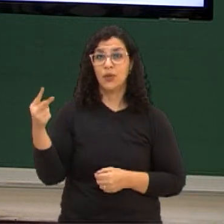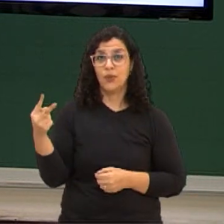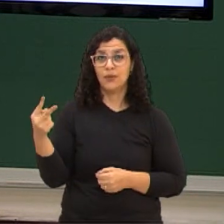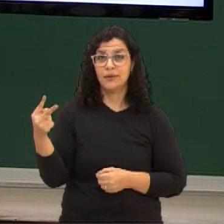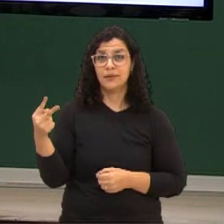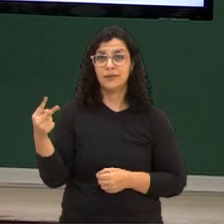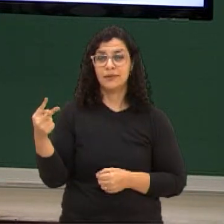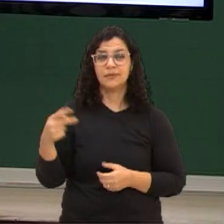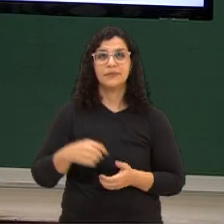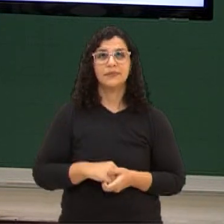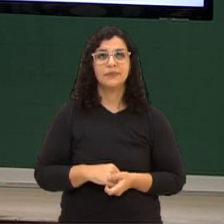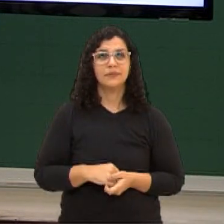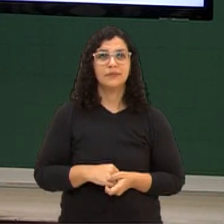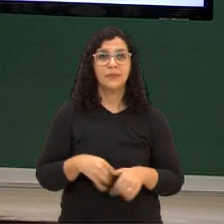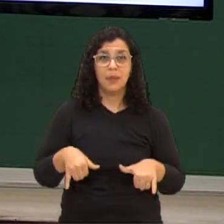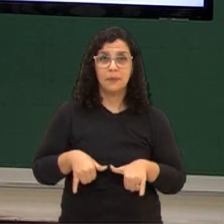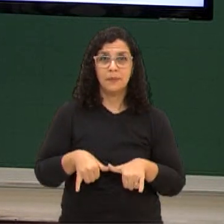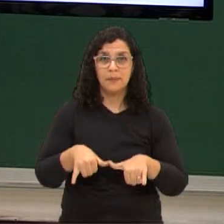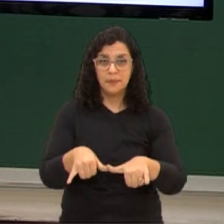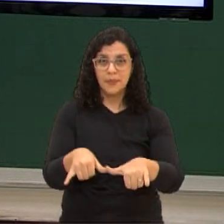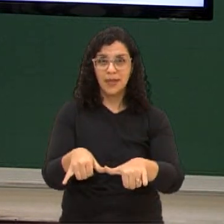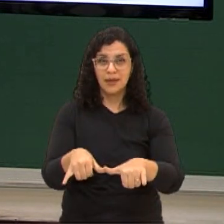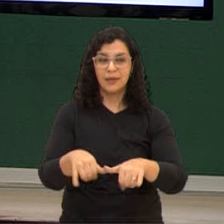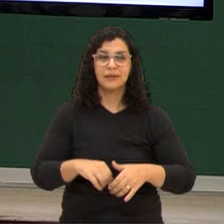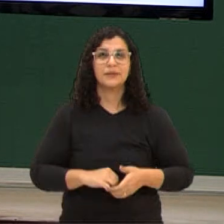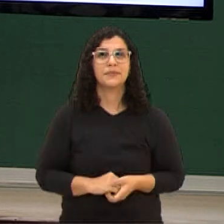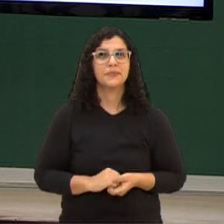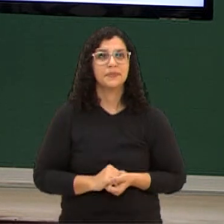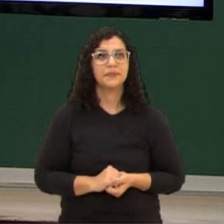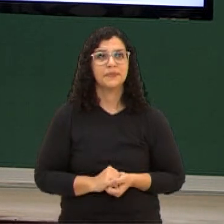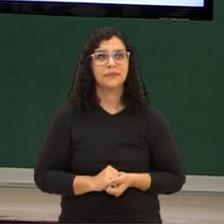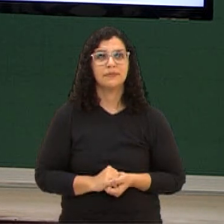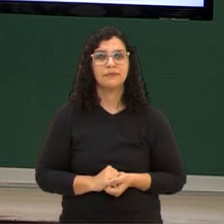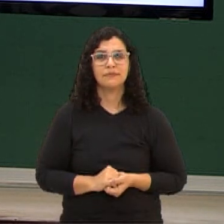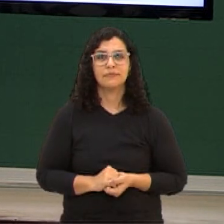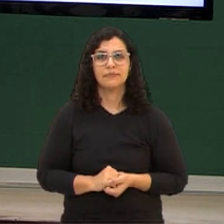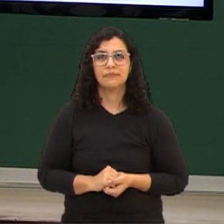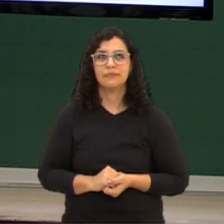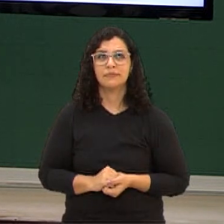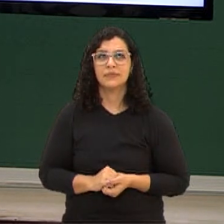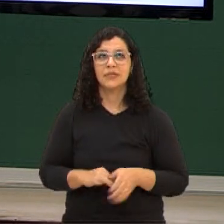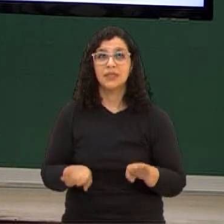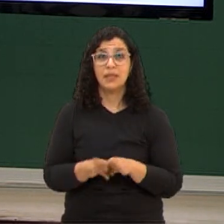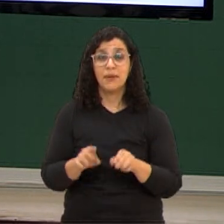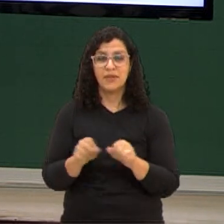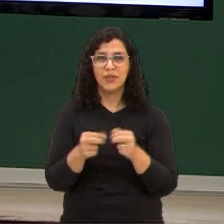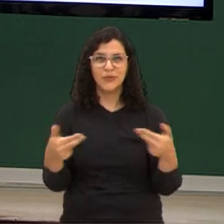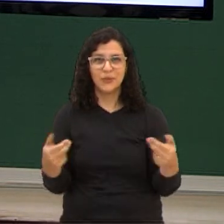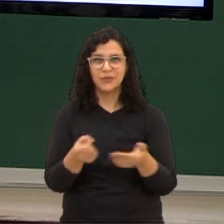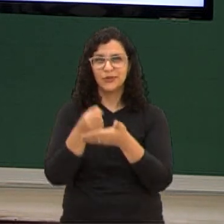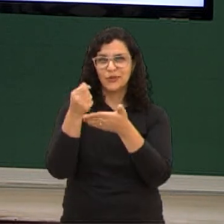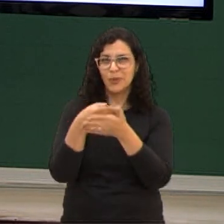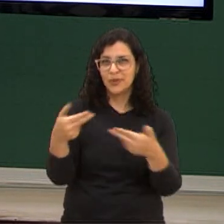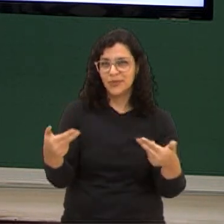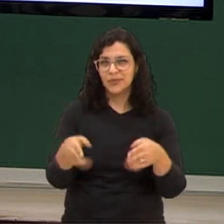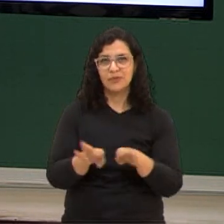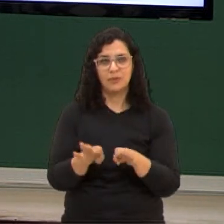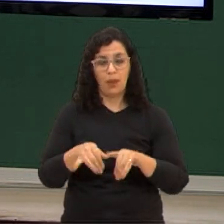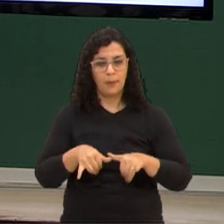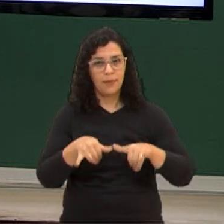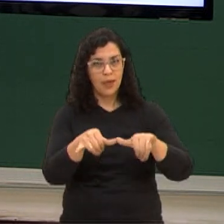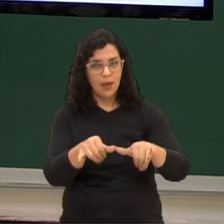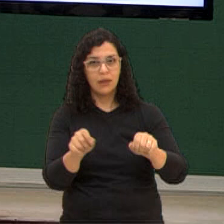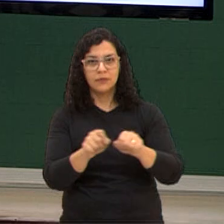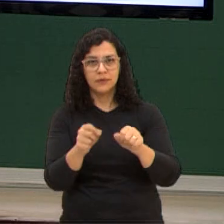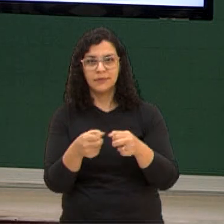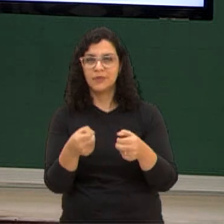2, ir ao mercado. Então, ir ao mercado ou a fazer compras, né? Ir ao mercado,